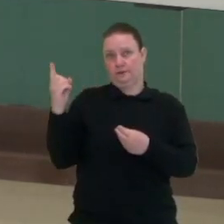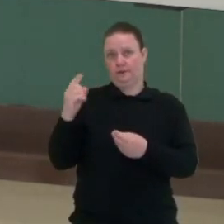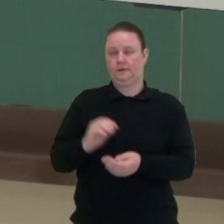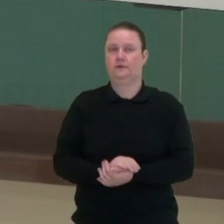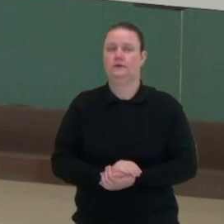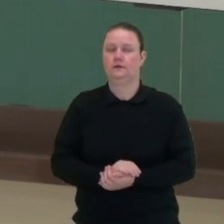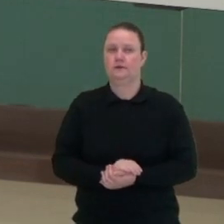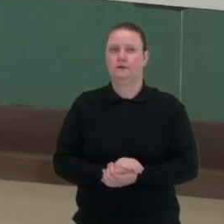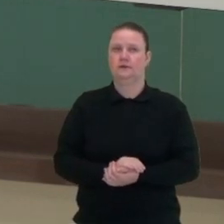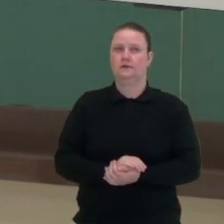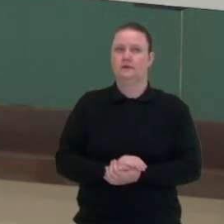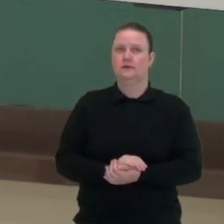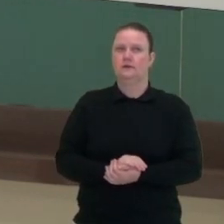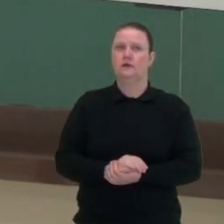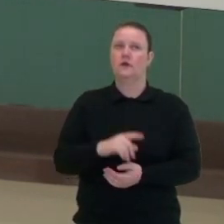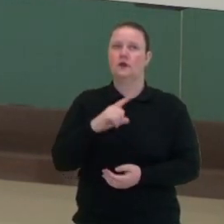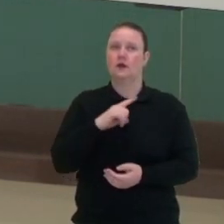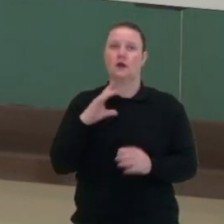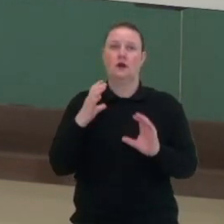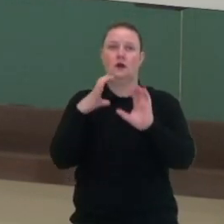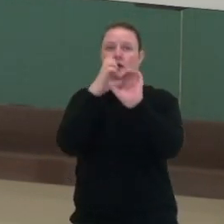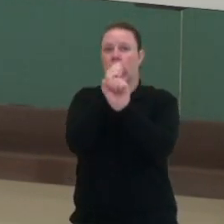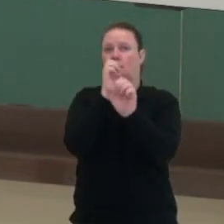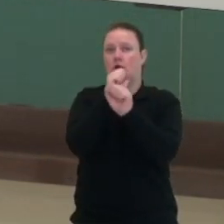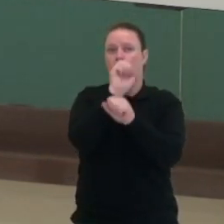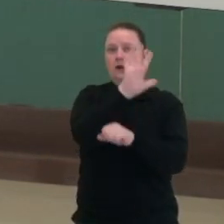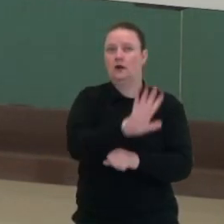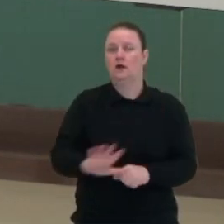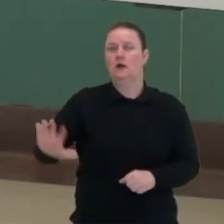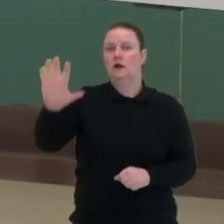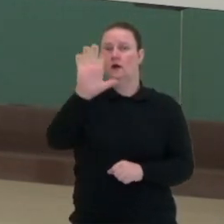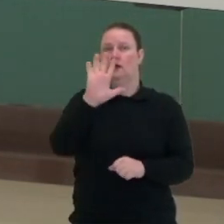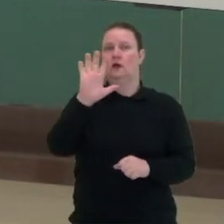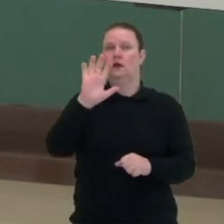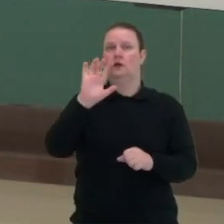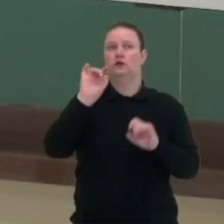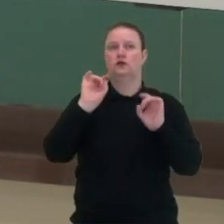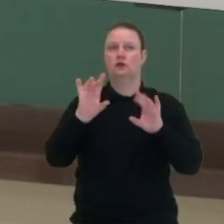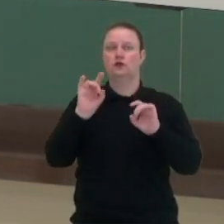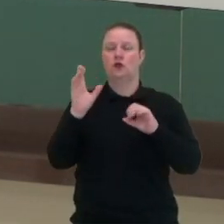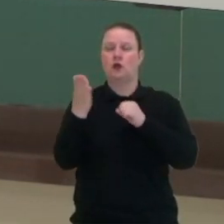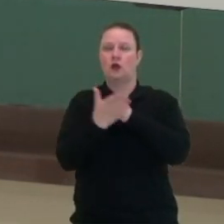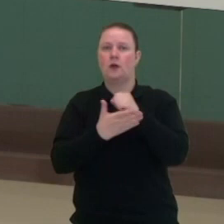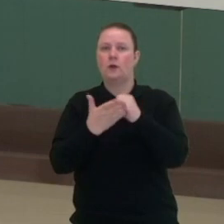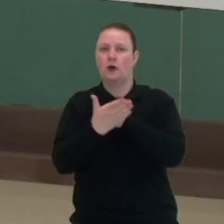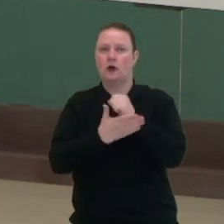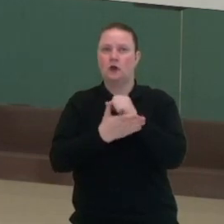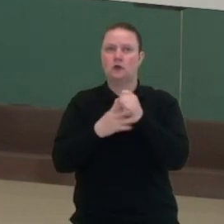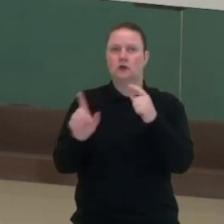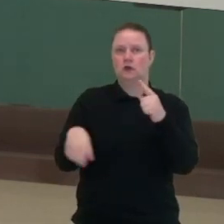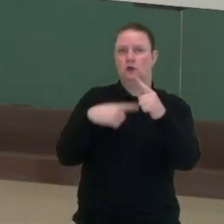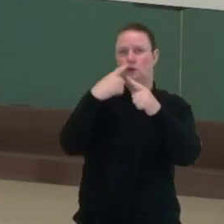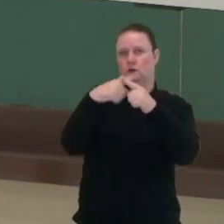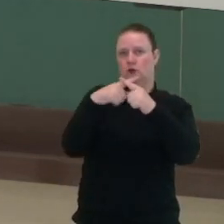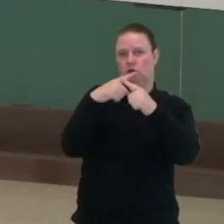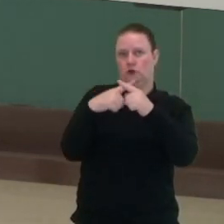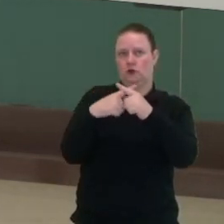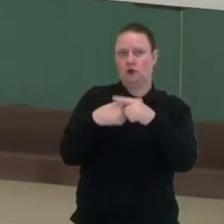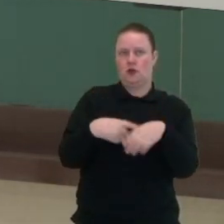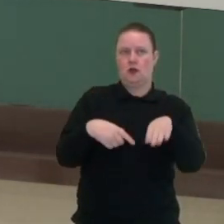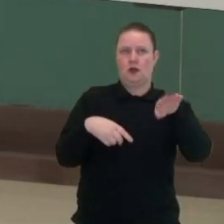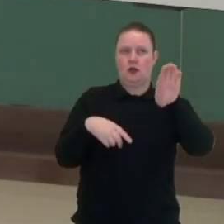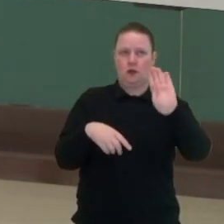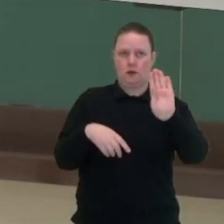veja, pessoal. Para calcular a área, basta multiplicar a base do retângulo pela altura